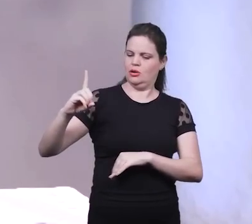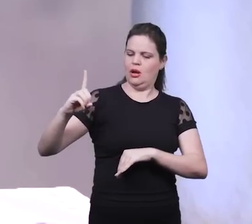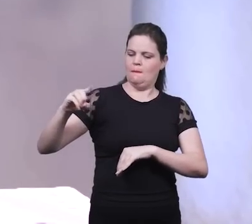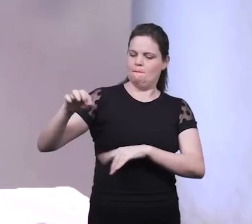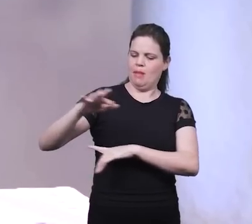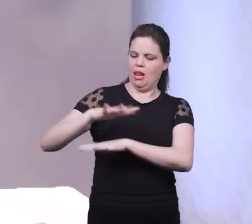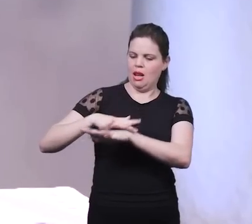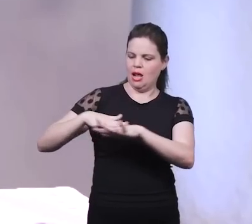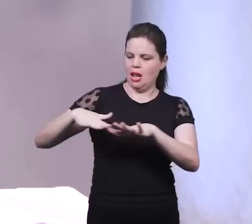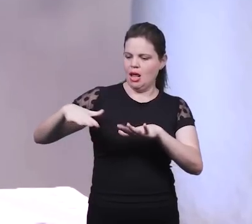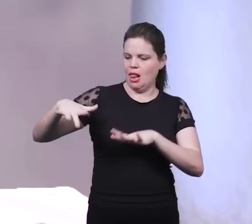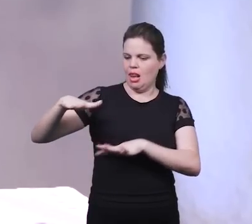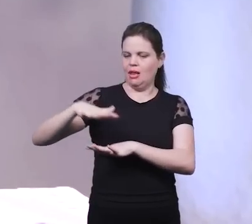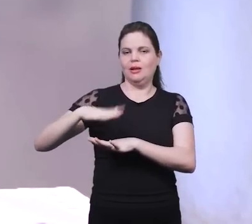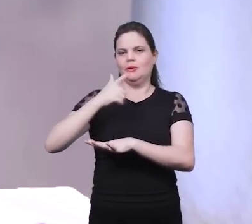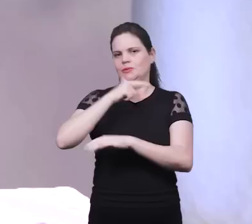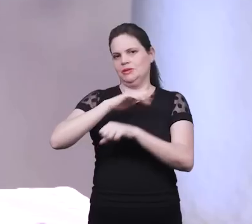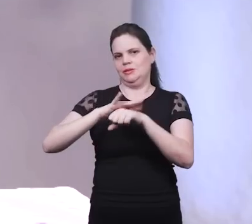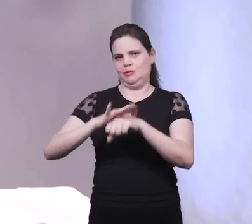maravilhosa.